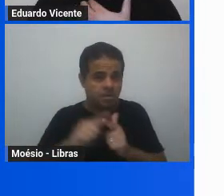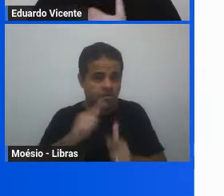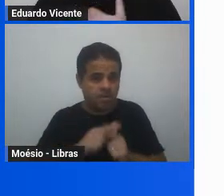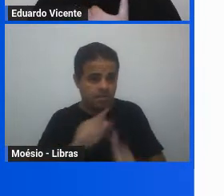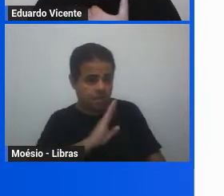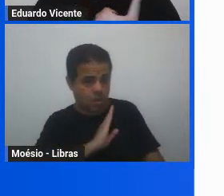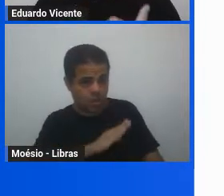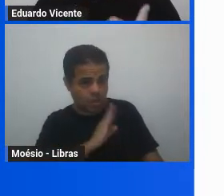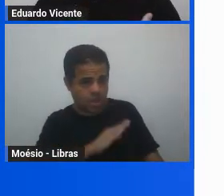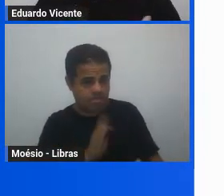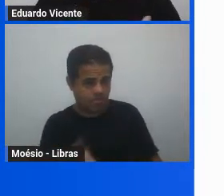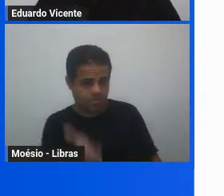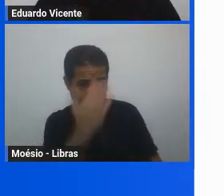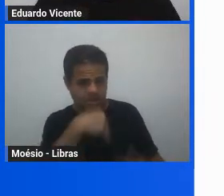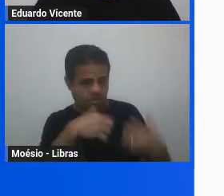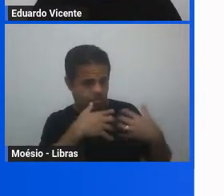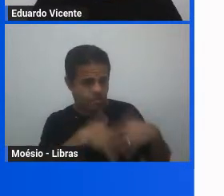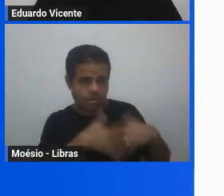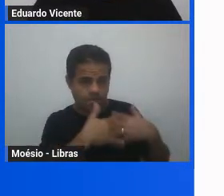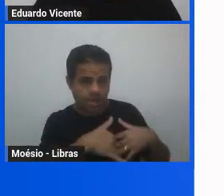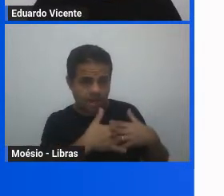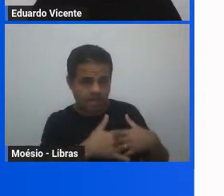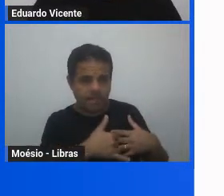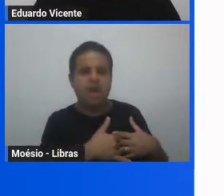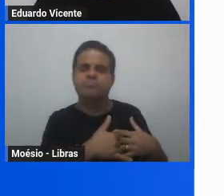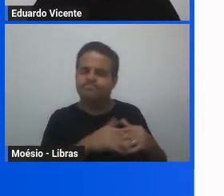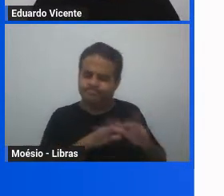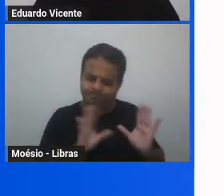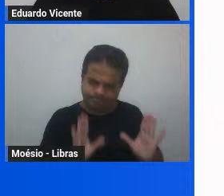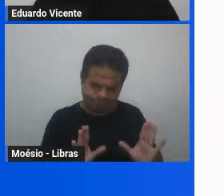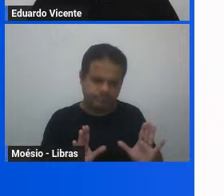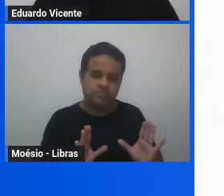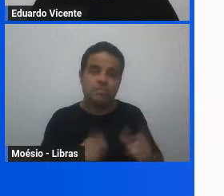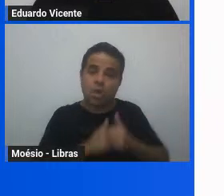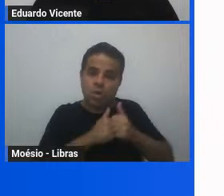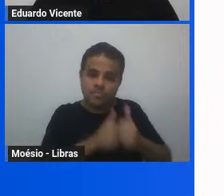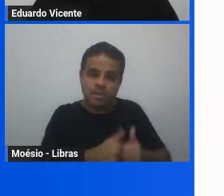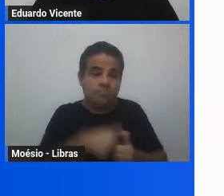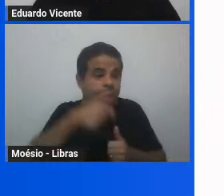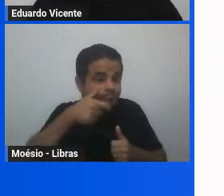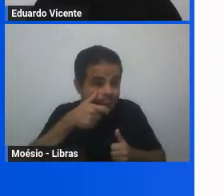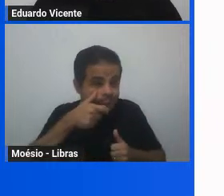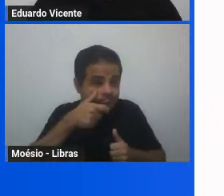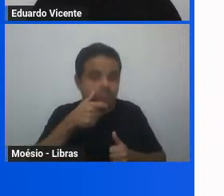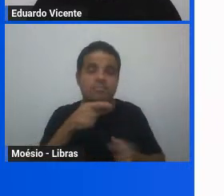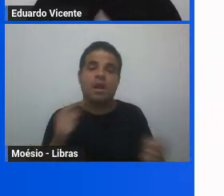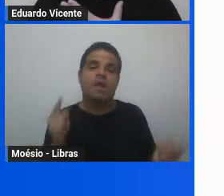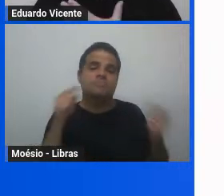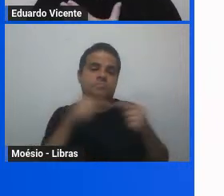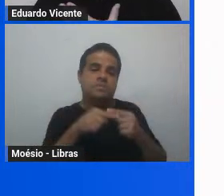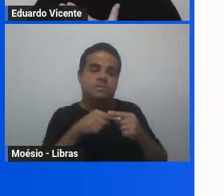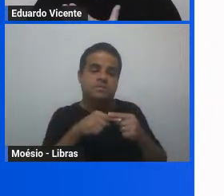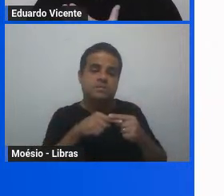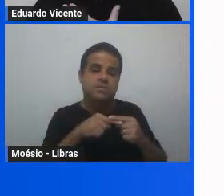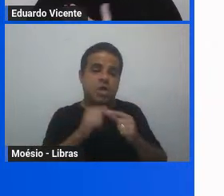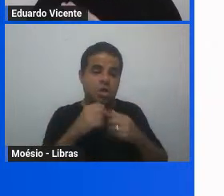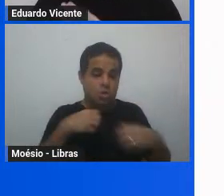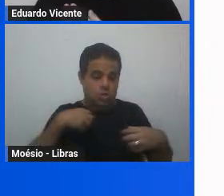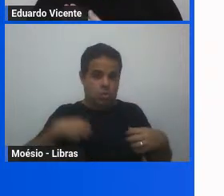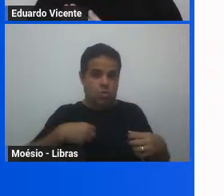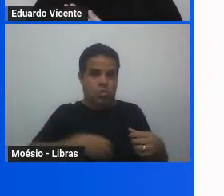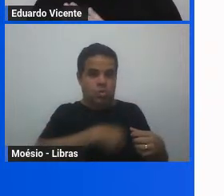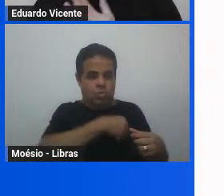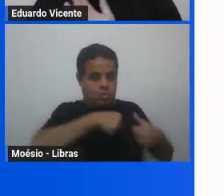aparelhinho internamente no coração, nós devemos seguir uma observação de aplicar o eletrodo, ou seja, o